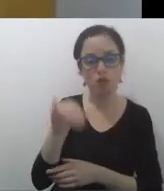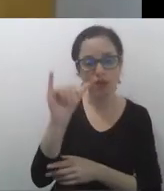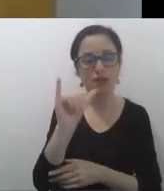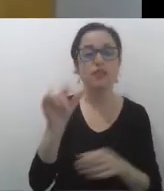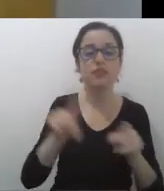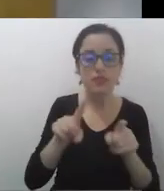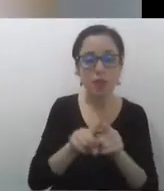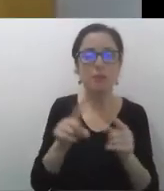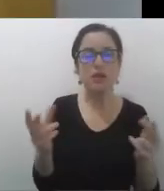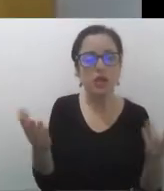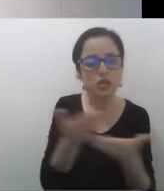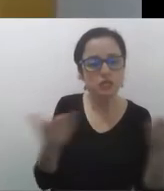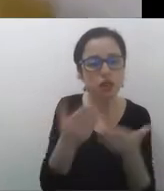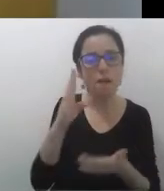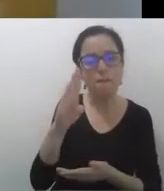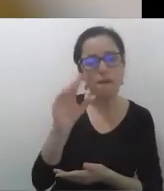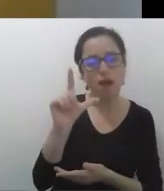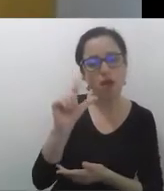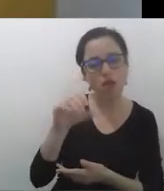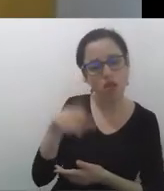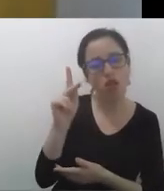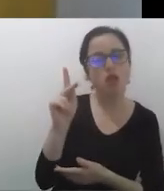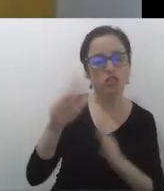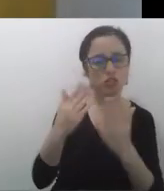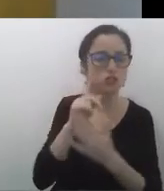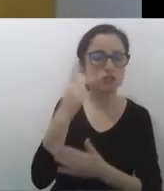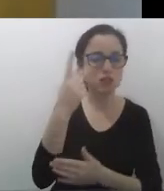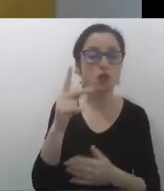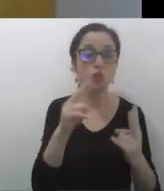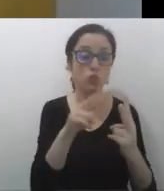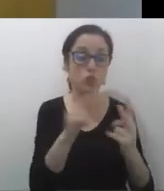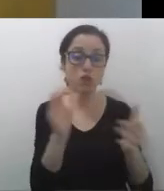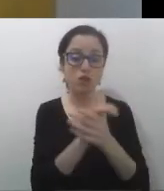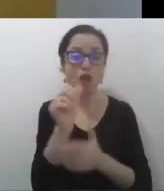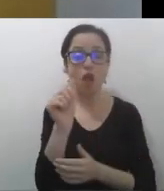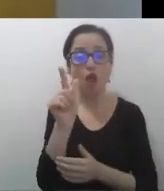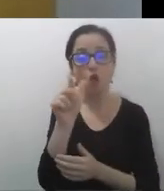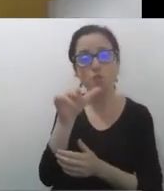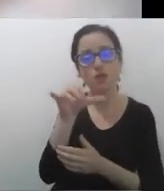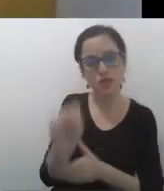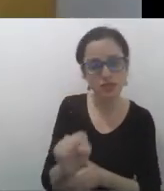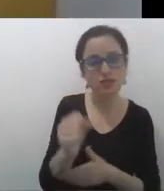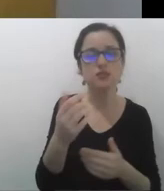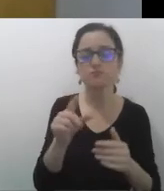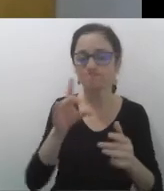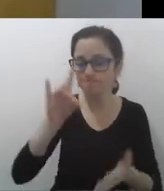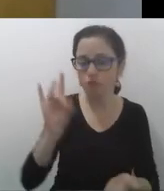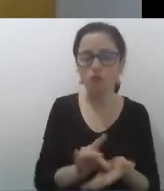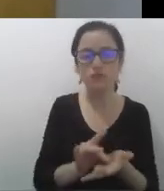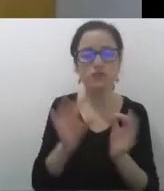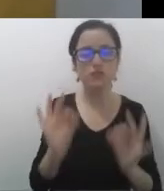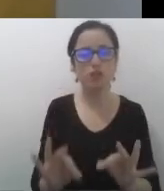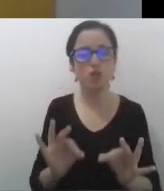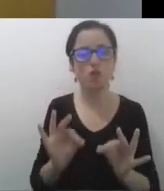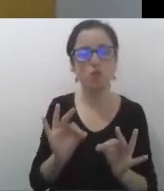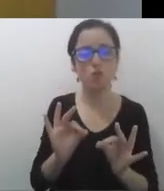Nadi. E também tem relações com Black Mountain College, onde estão os Albers, né? Então,